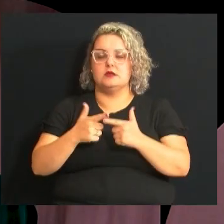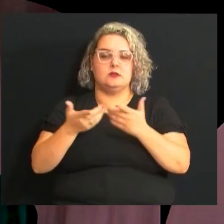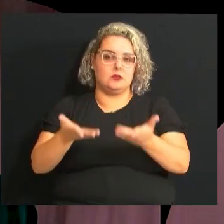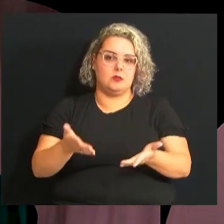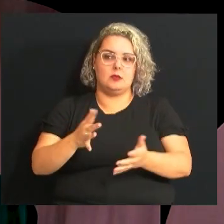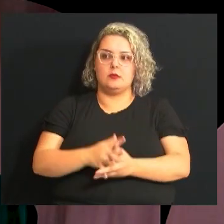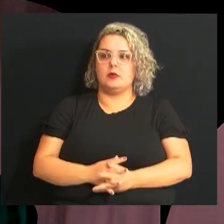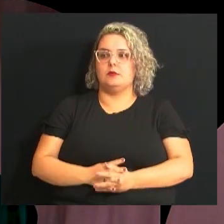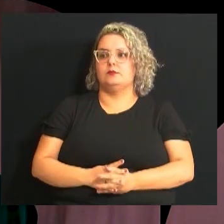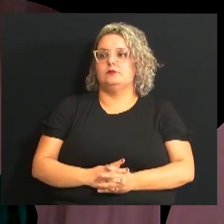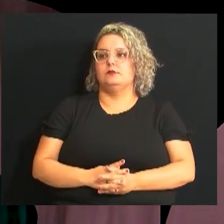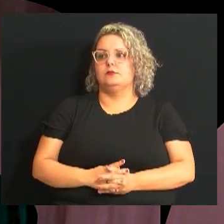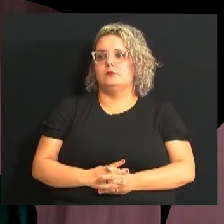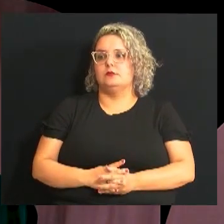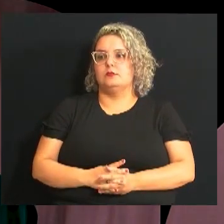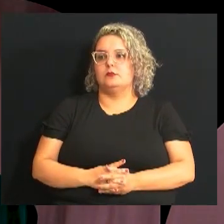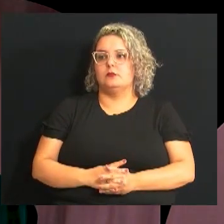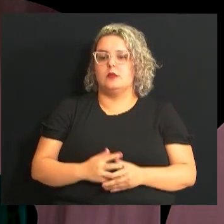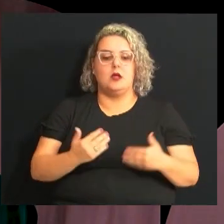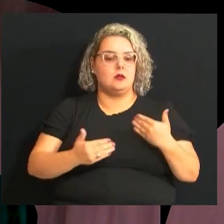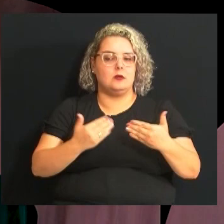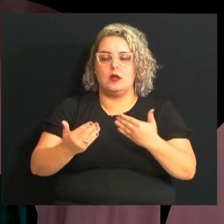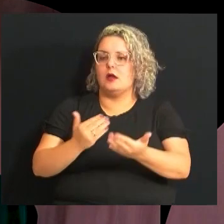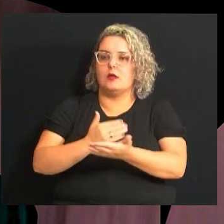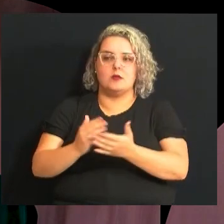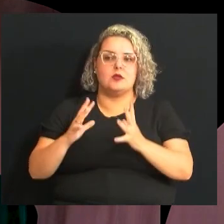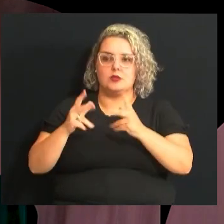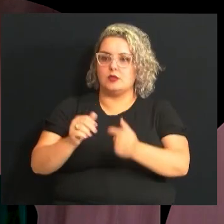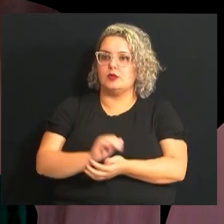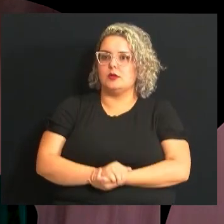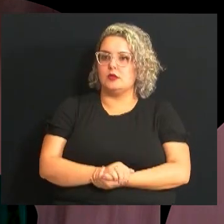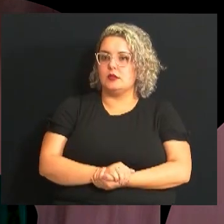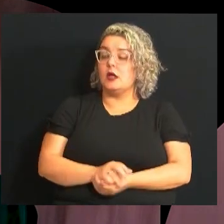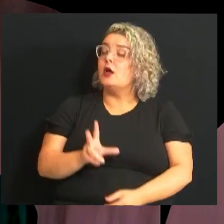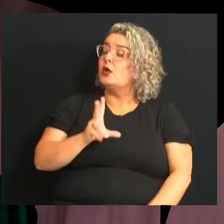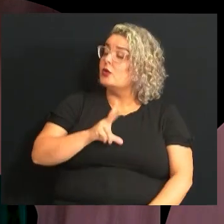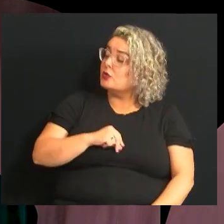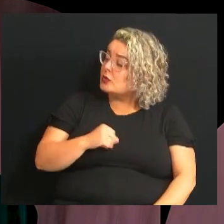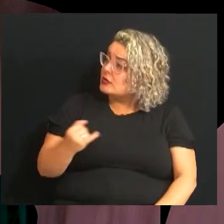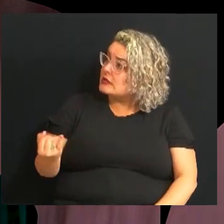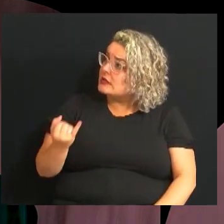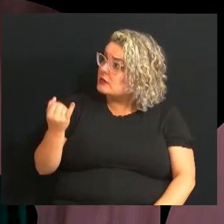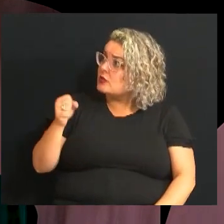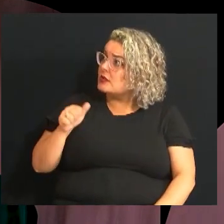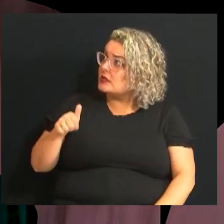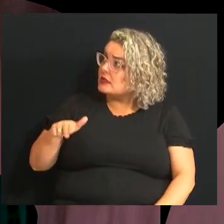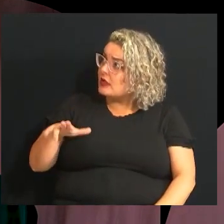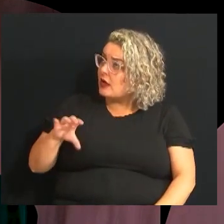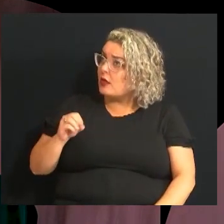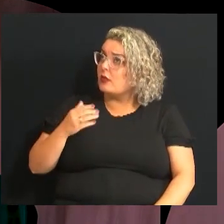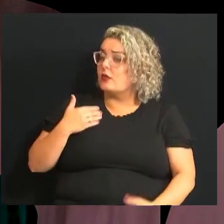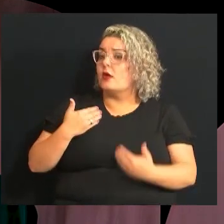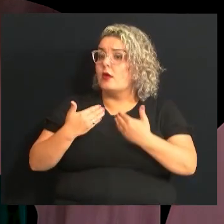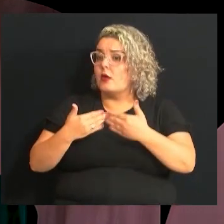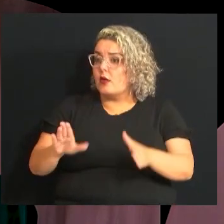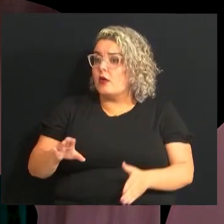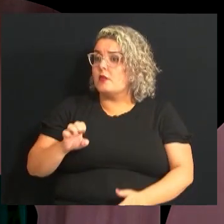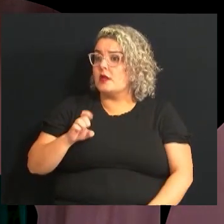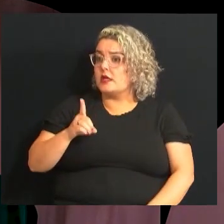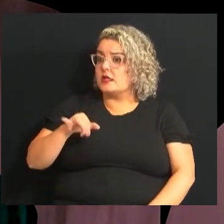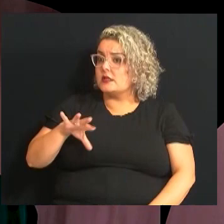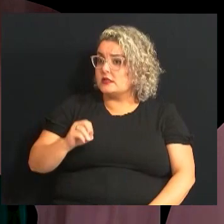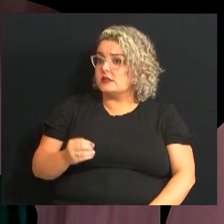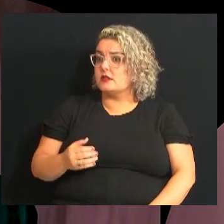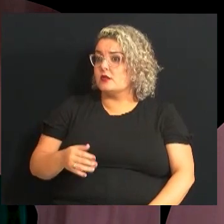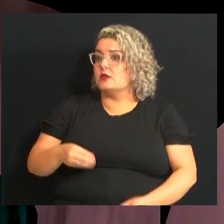Tem que ter uma forma que a gente consiga resolver esse problema. E foi ali que começou. Nossa,